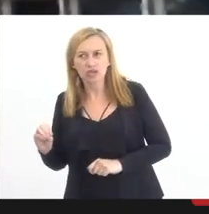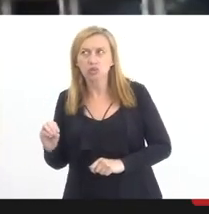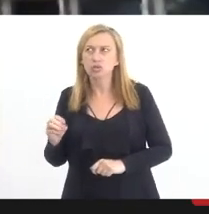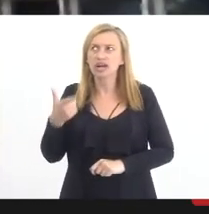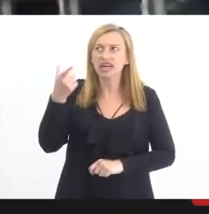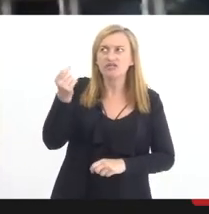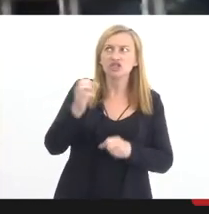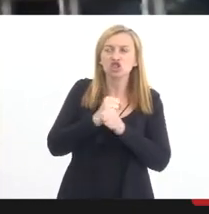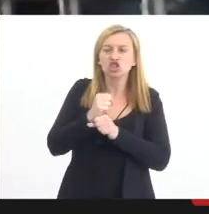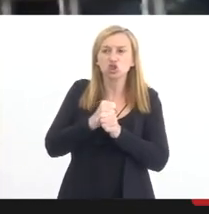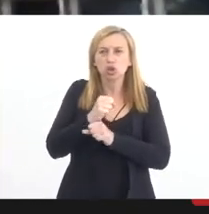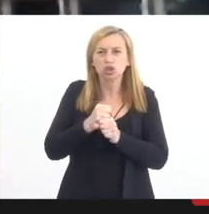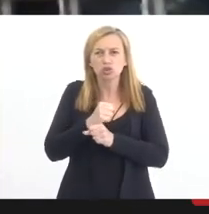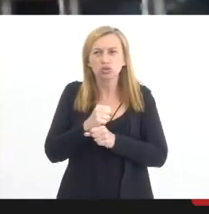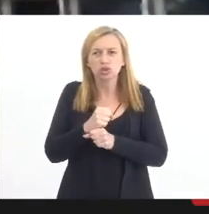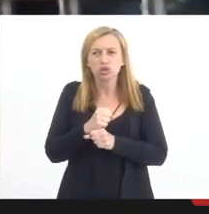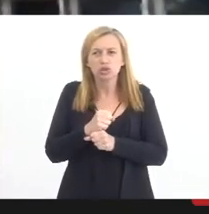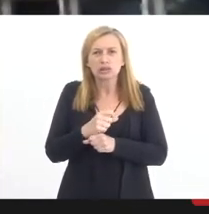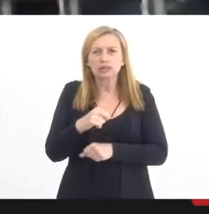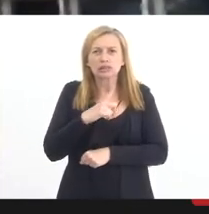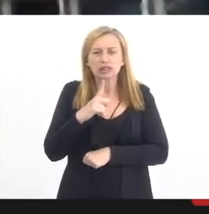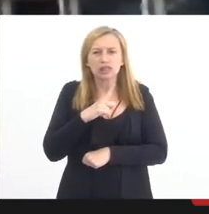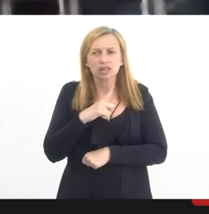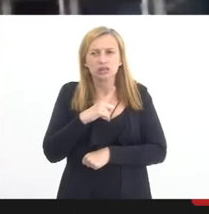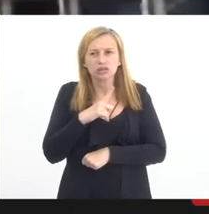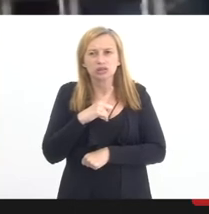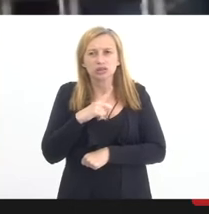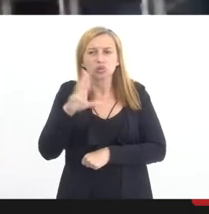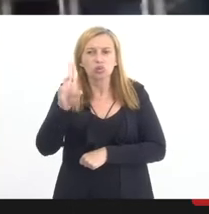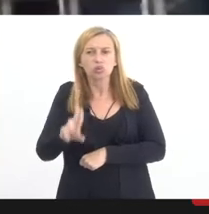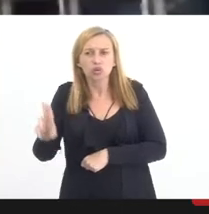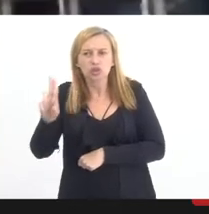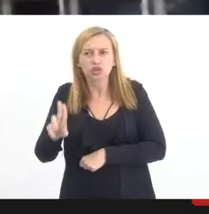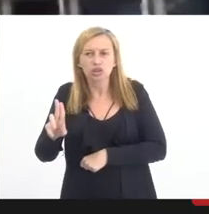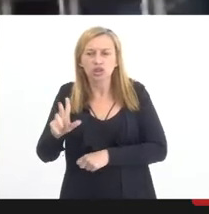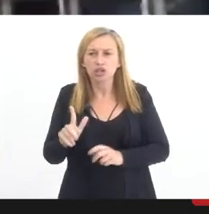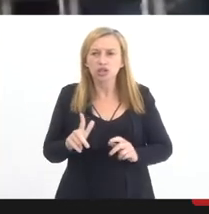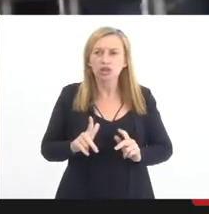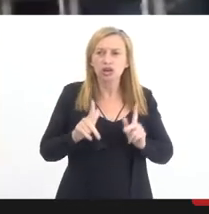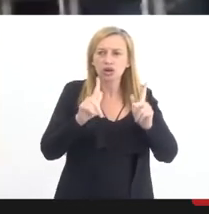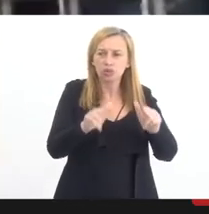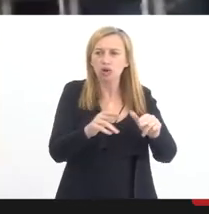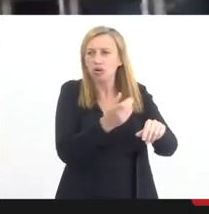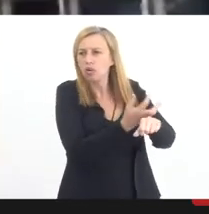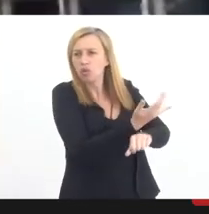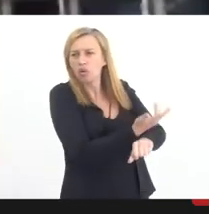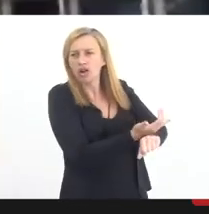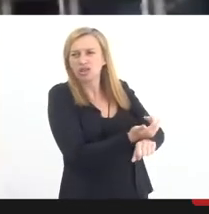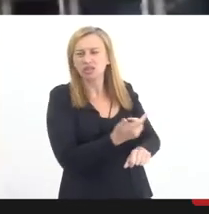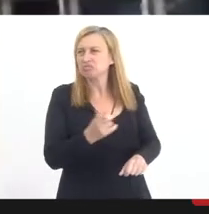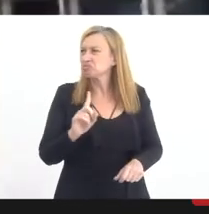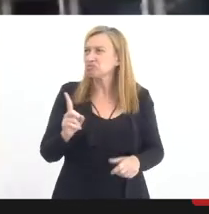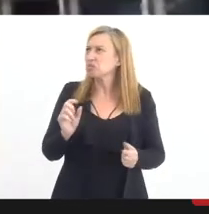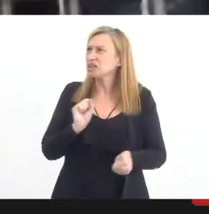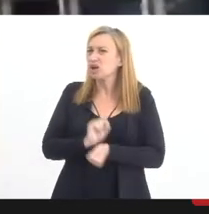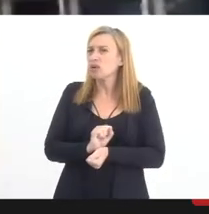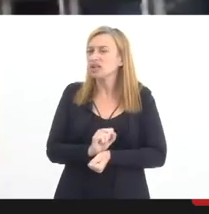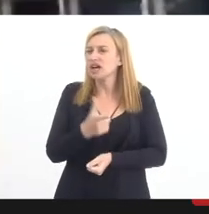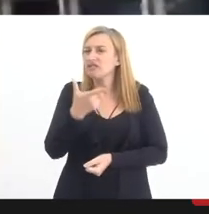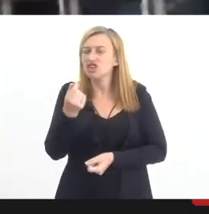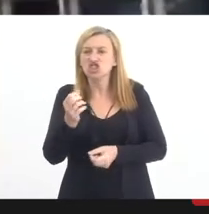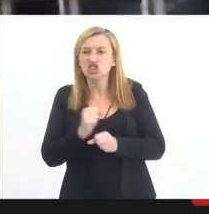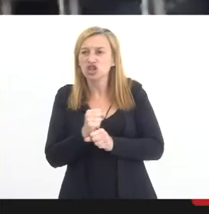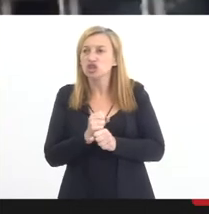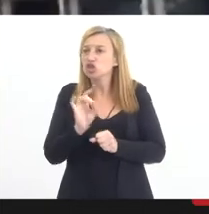a 20 anos teremos uma universidade como a UERJ. Eu acho que não precisa esperar 20 anos. É